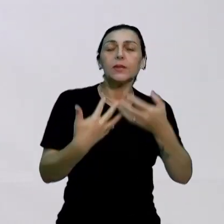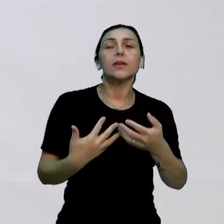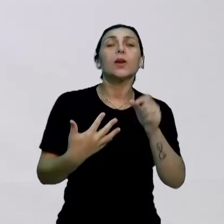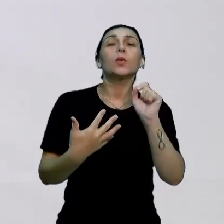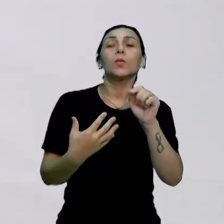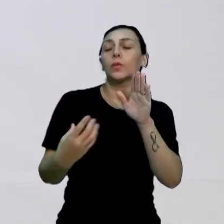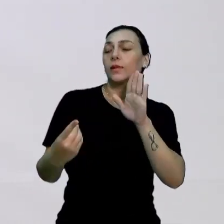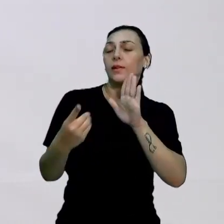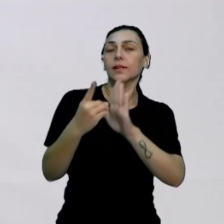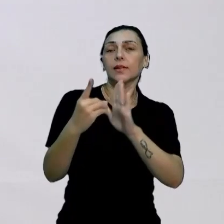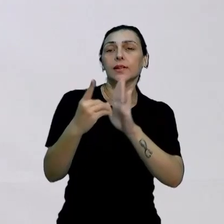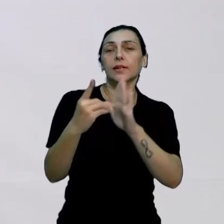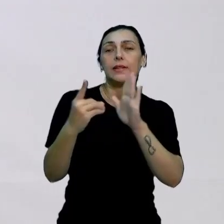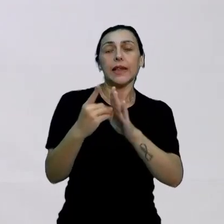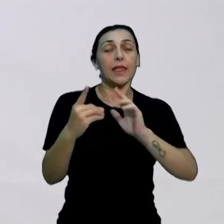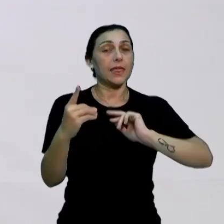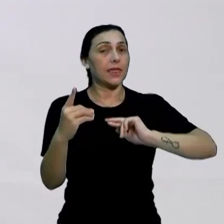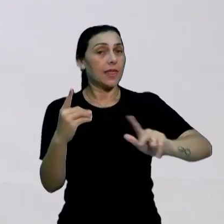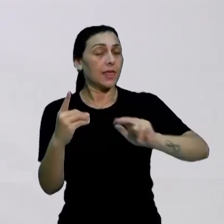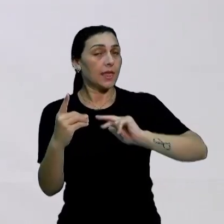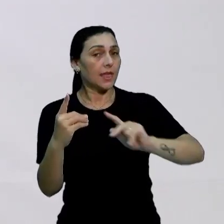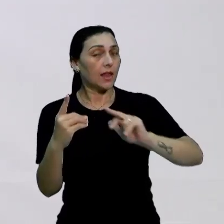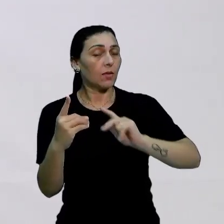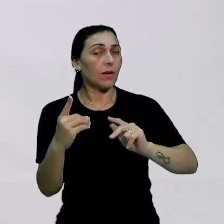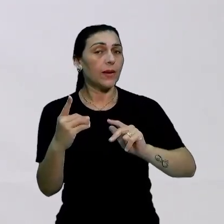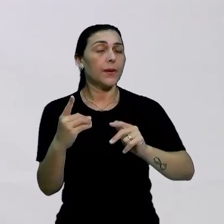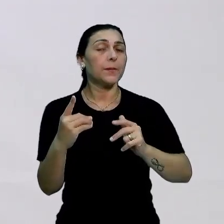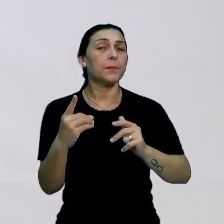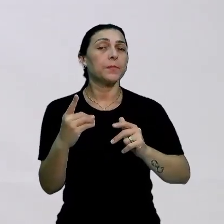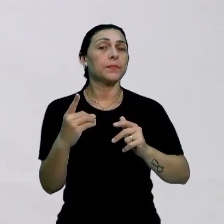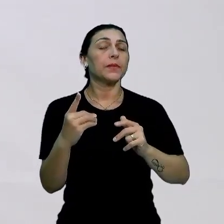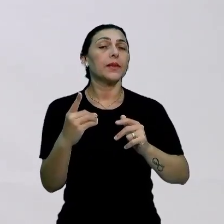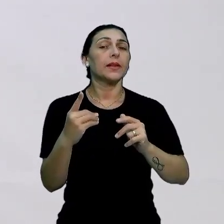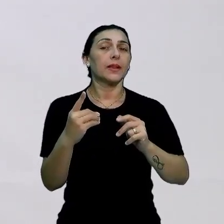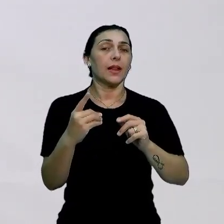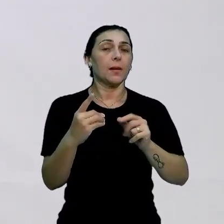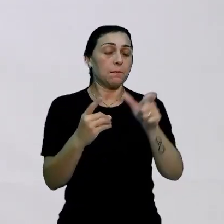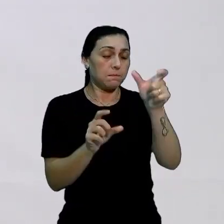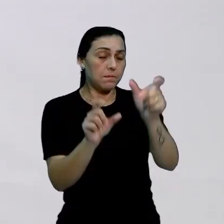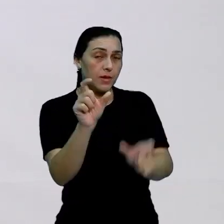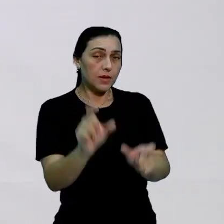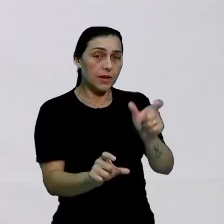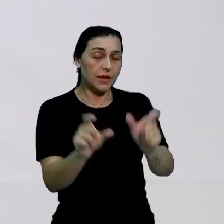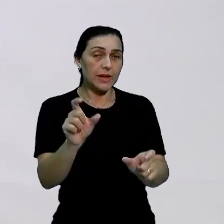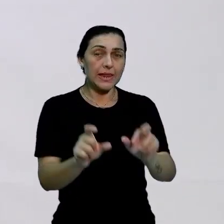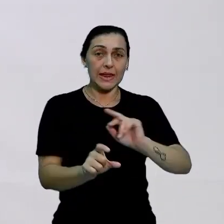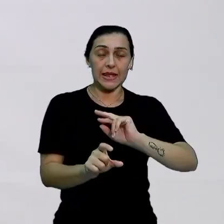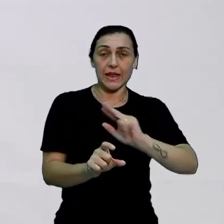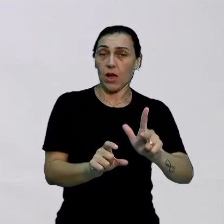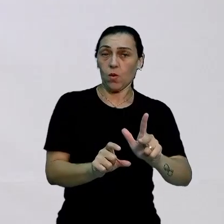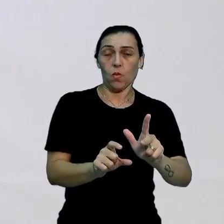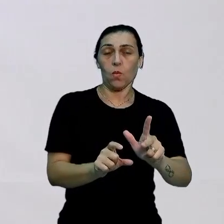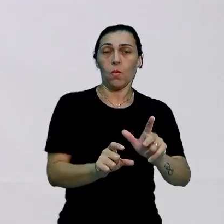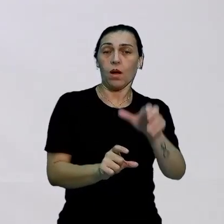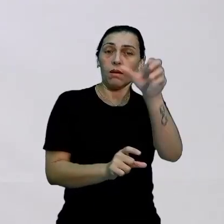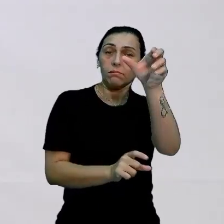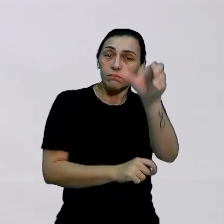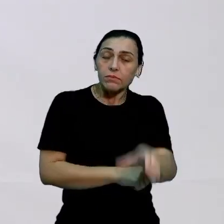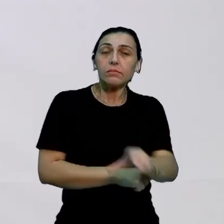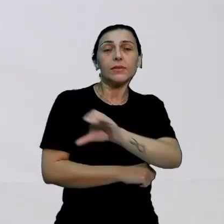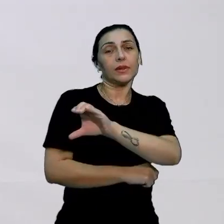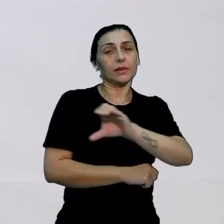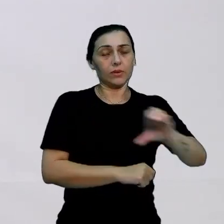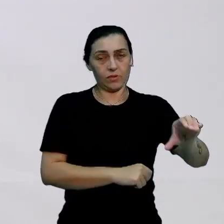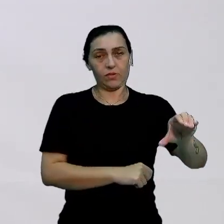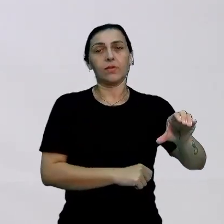os índios, eles não são, como eu poderia dizer, eles são criaturas, quer dizer, eles não são cristãos. É, de certa